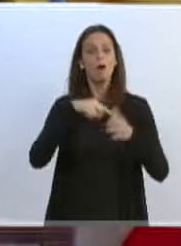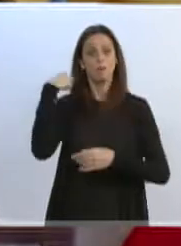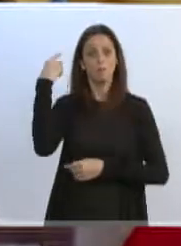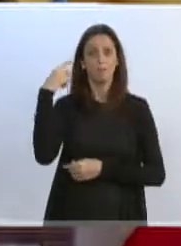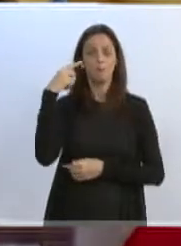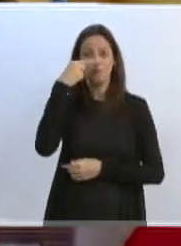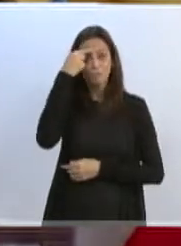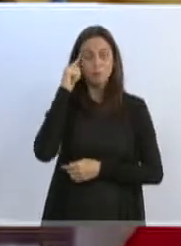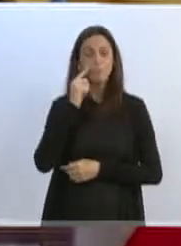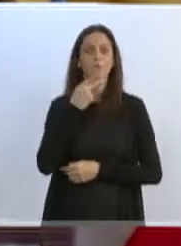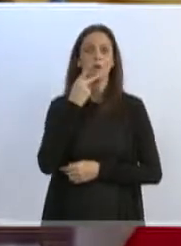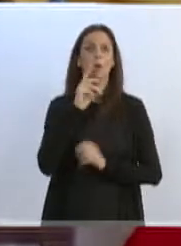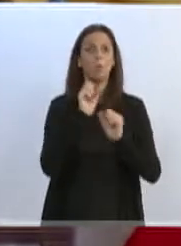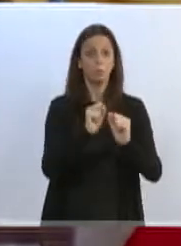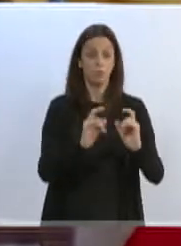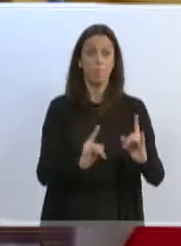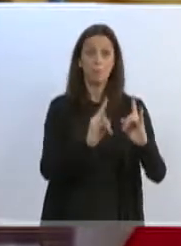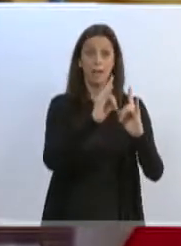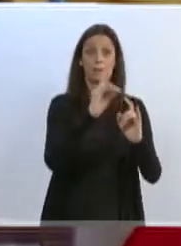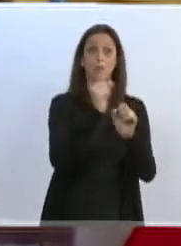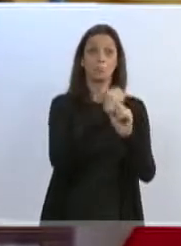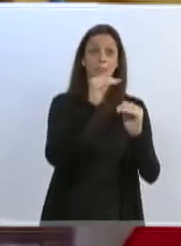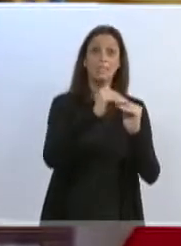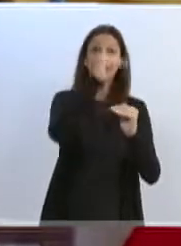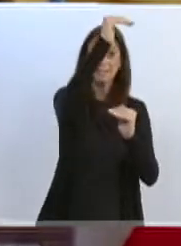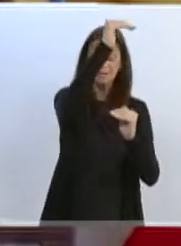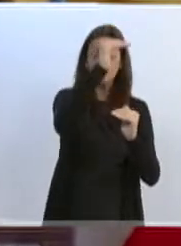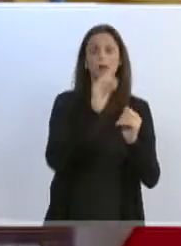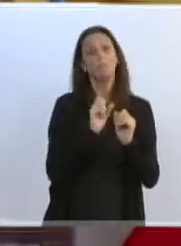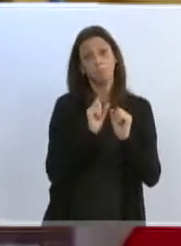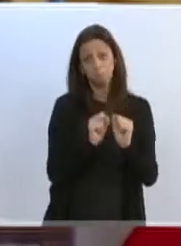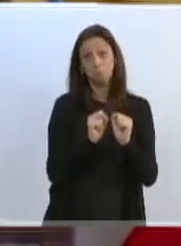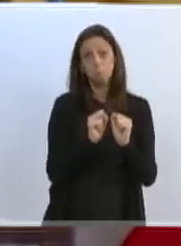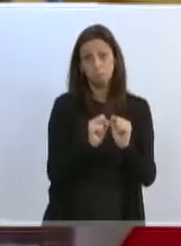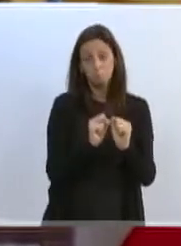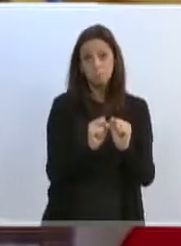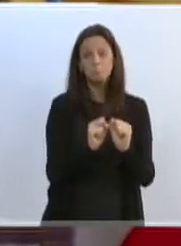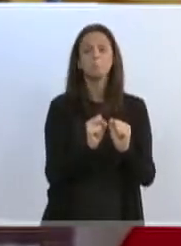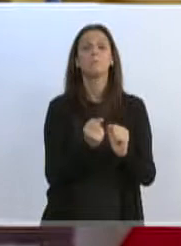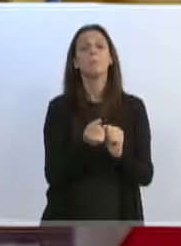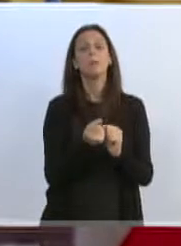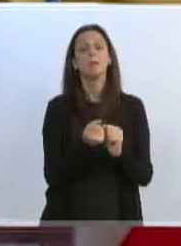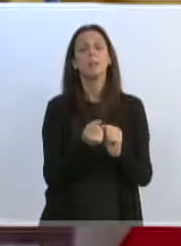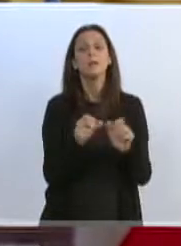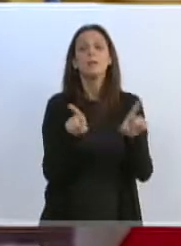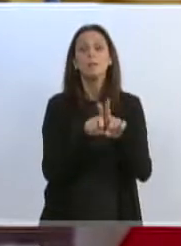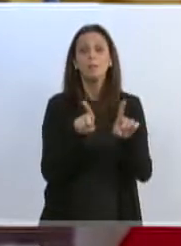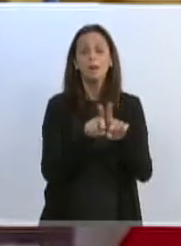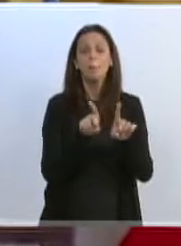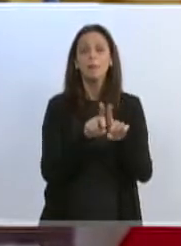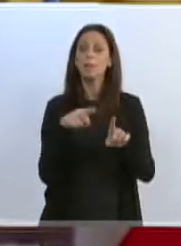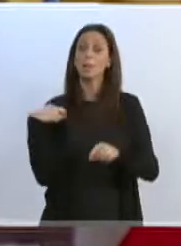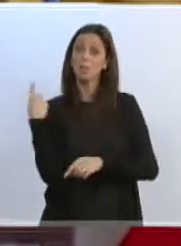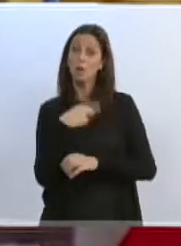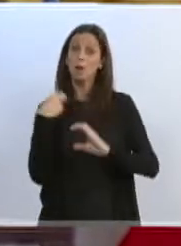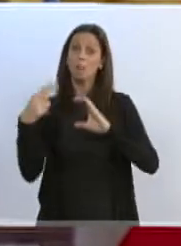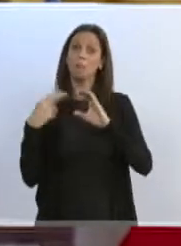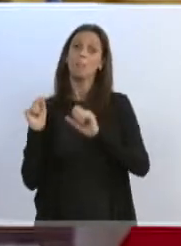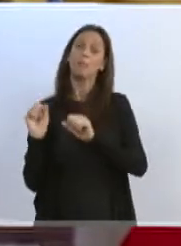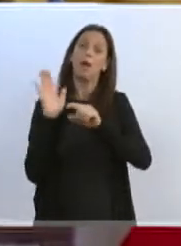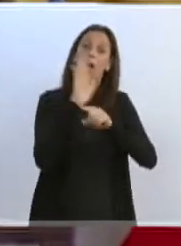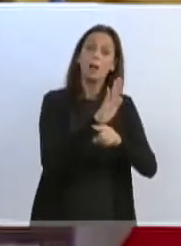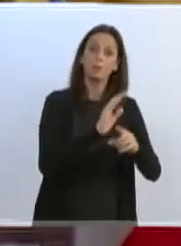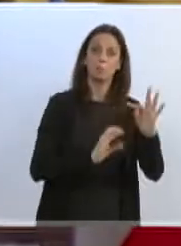verticalizar - um prédio naquele na parte do terreno que estaria desocupada nós inclusive contribuímos com a fundação cultural